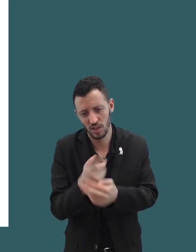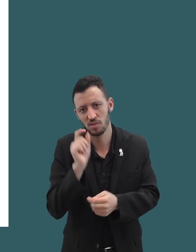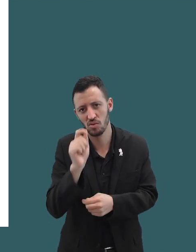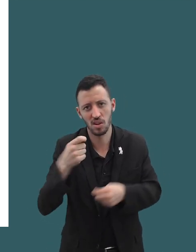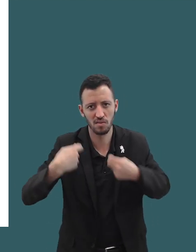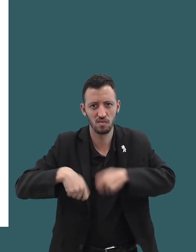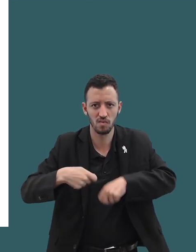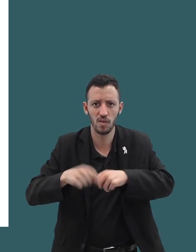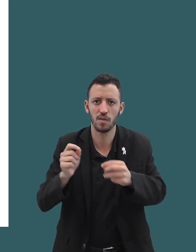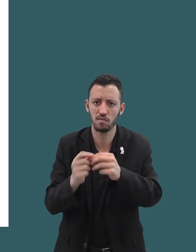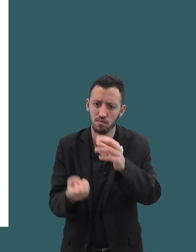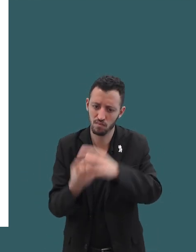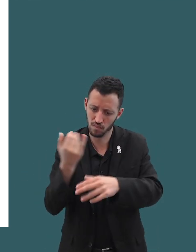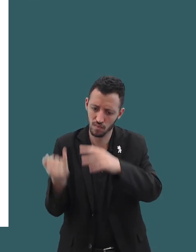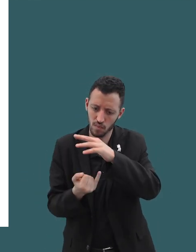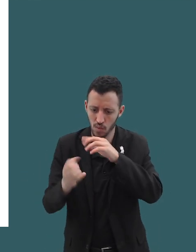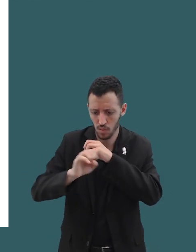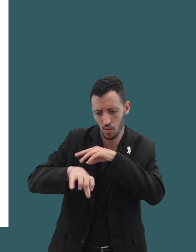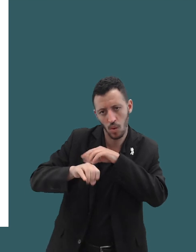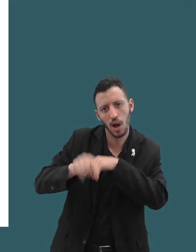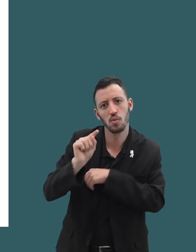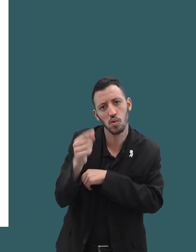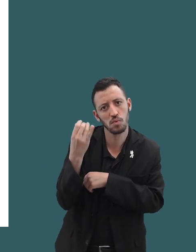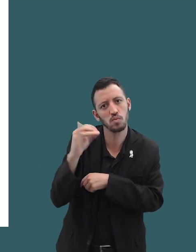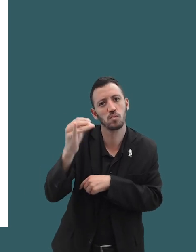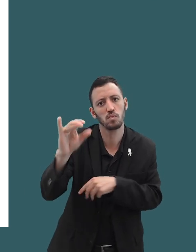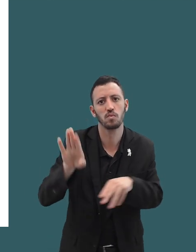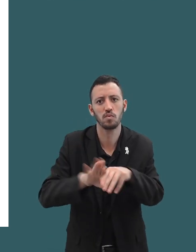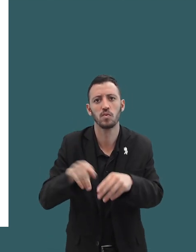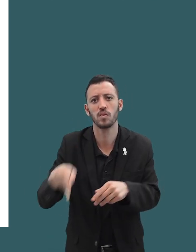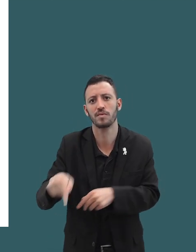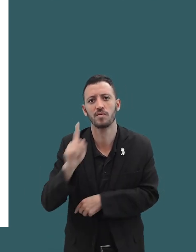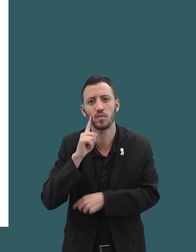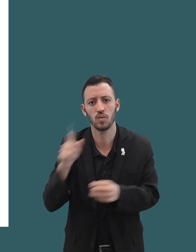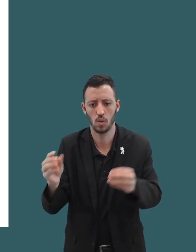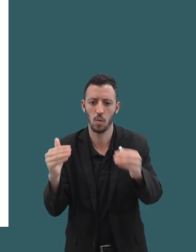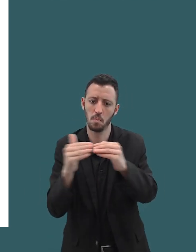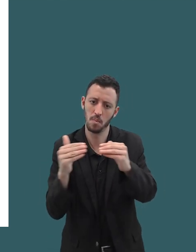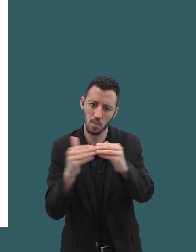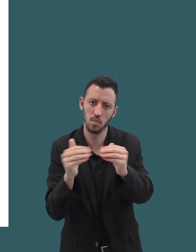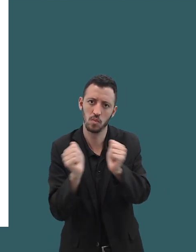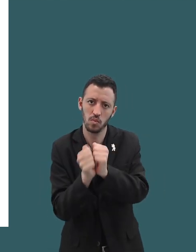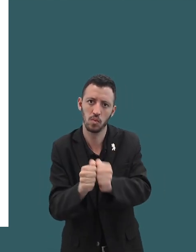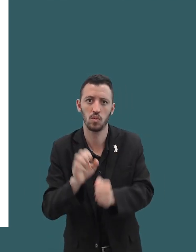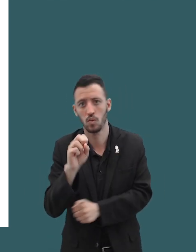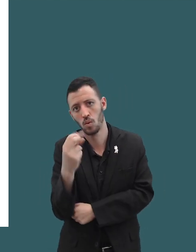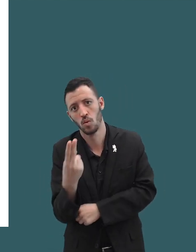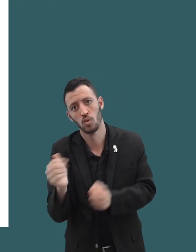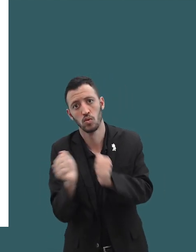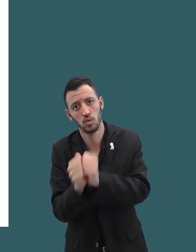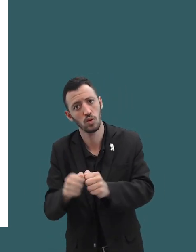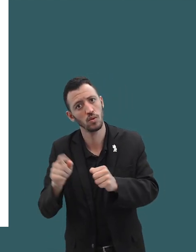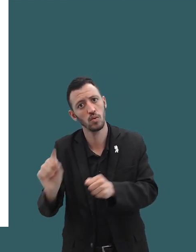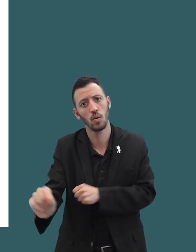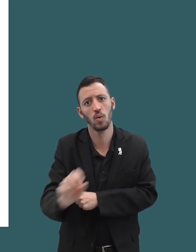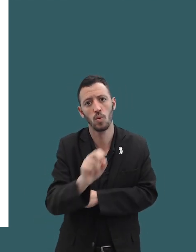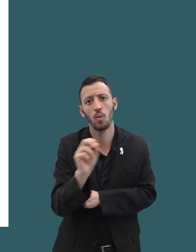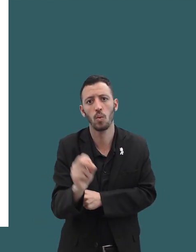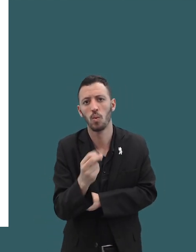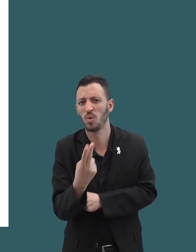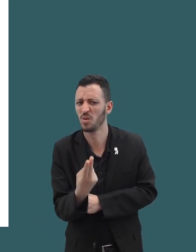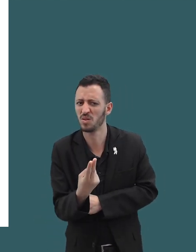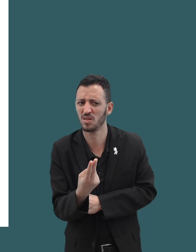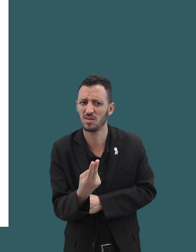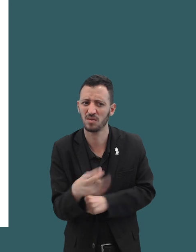também institucionalizar a educação científica, que elas duas caminham juntas. Junto com a educação midiática,